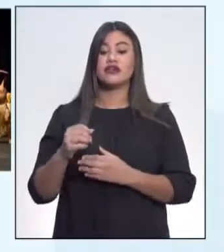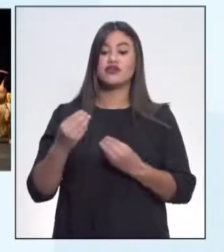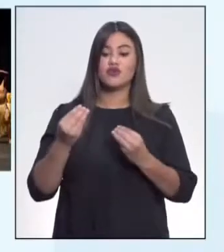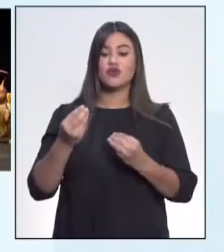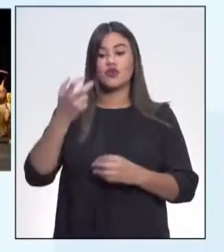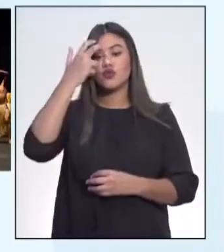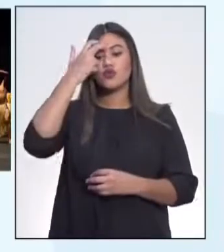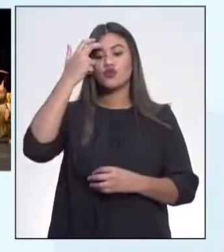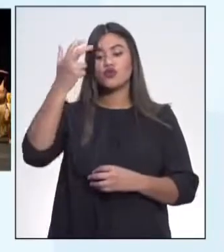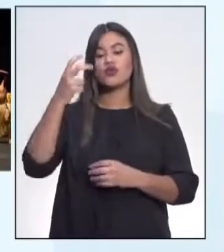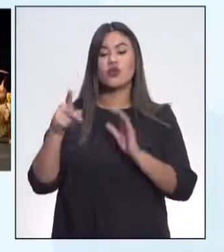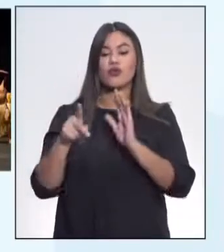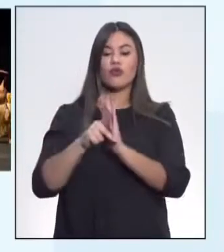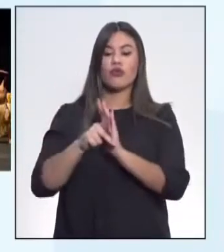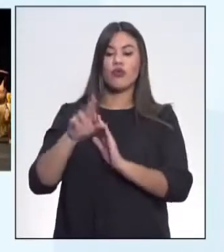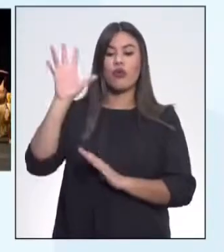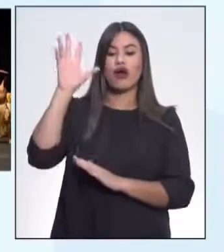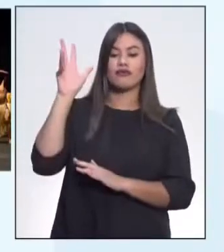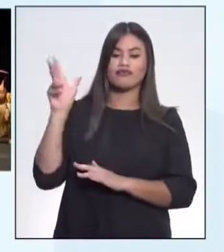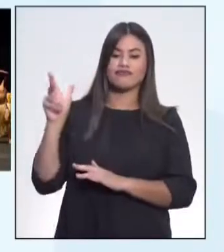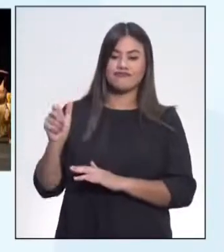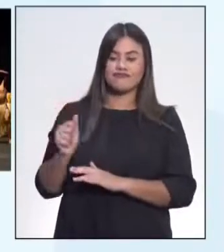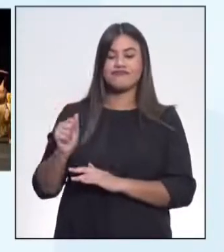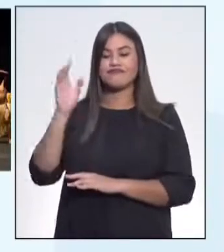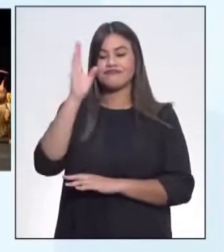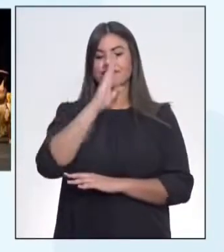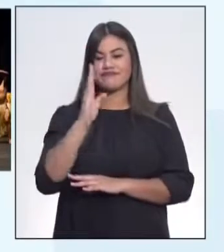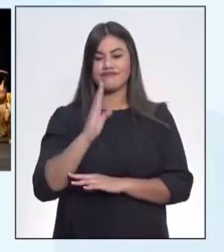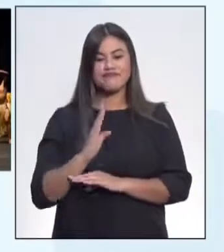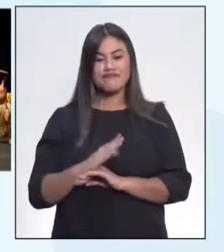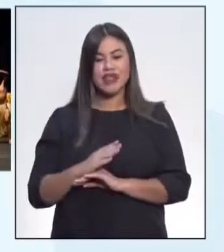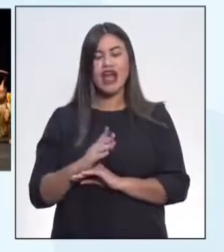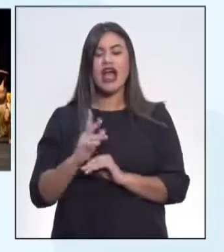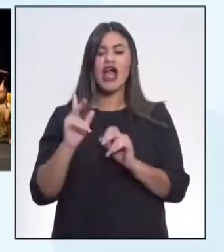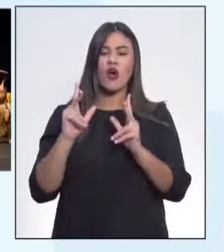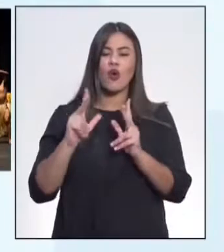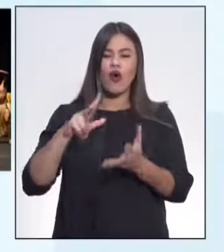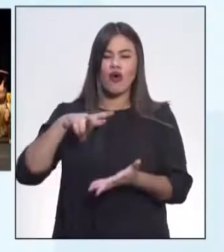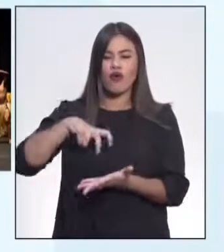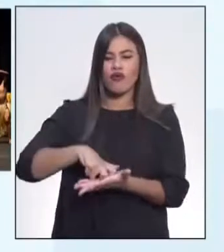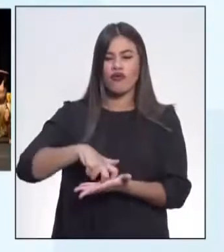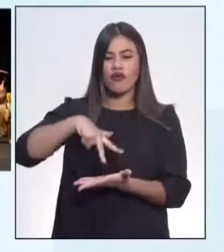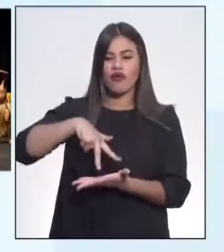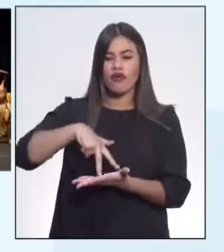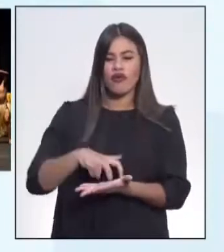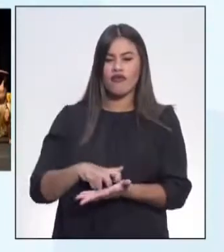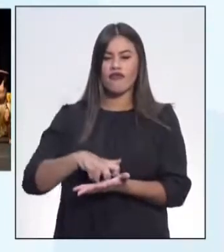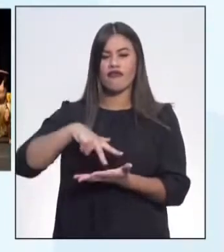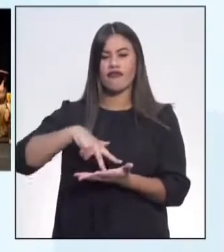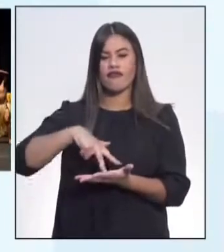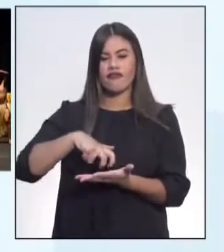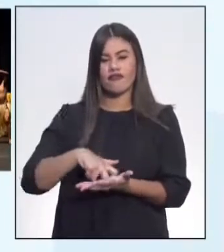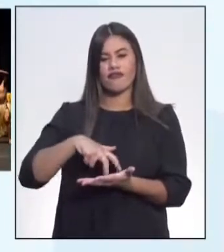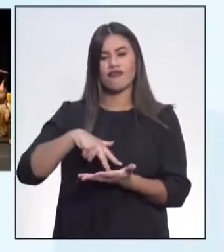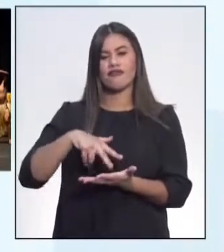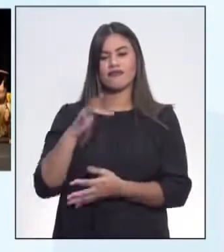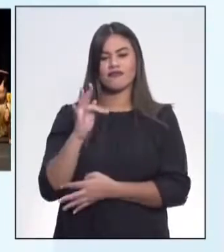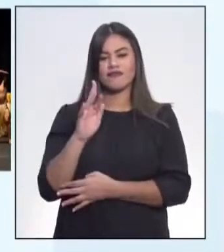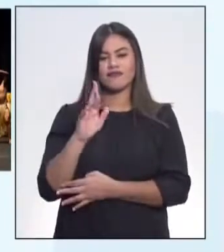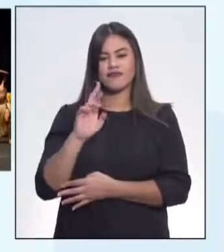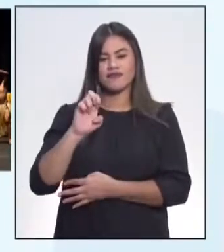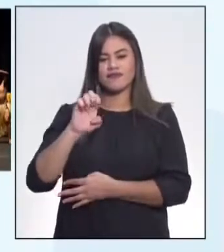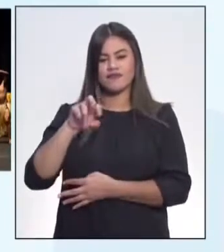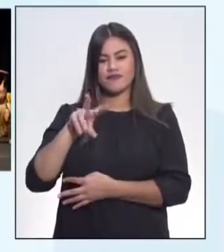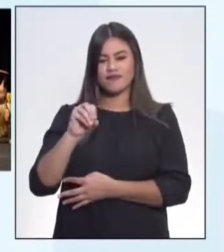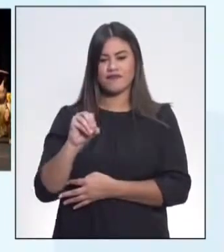uma dança afro-brasileira. Seus passos lembram os do frevo e lembra também, pessoal, sim, a da capoeira.